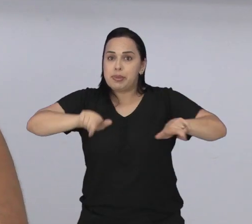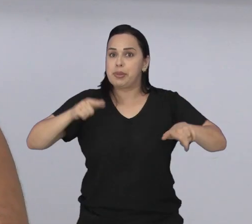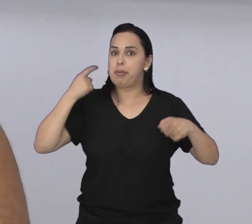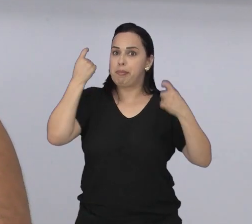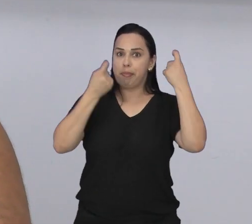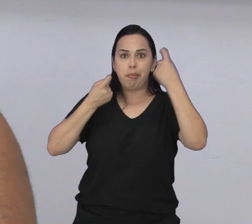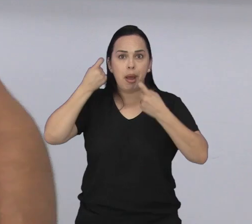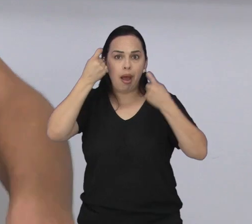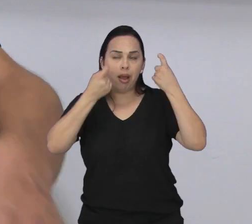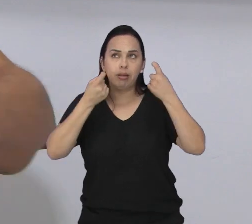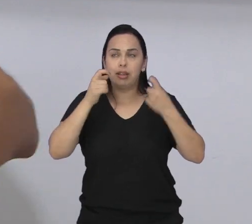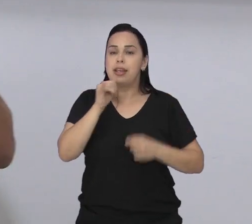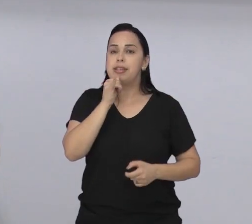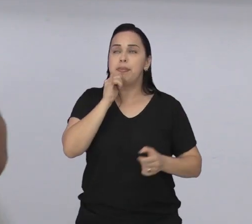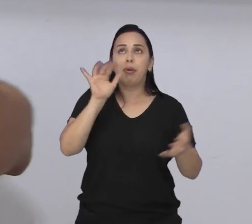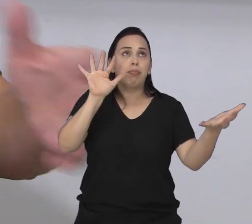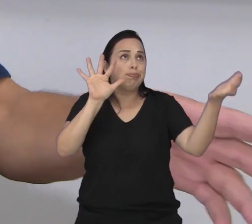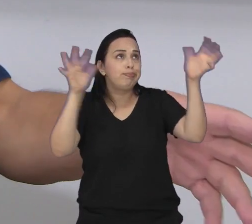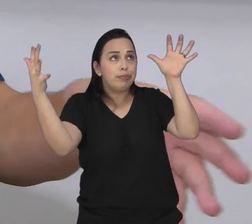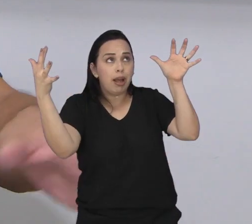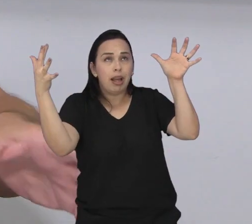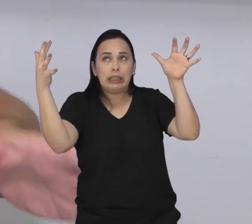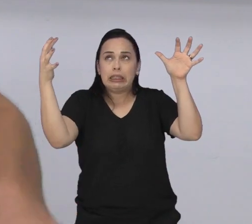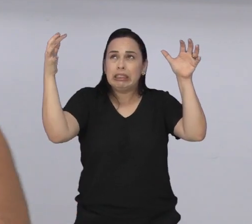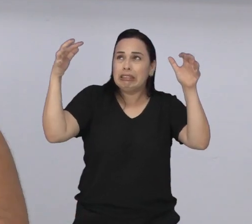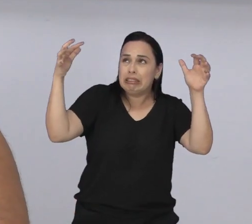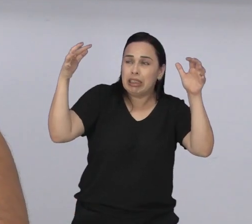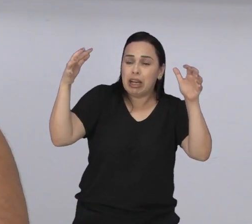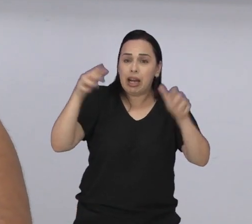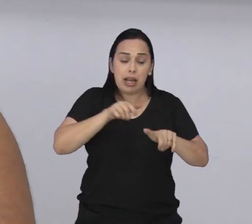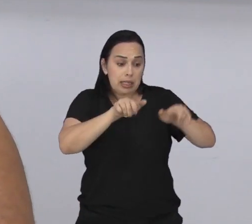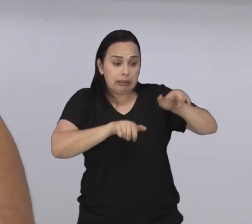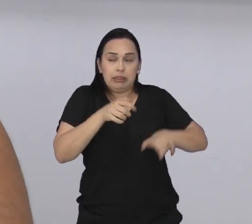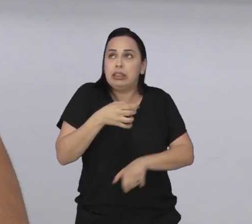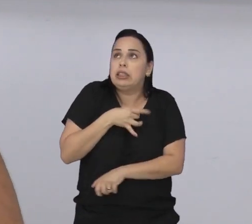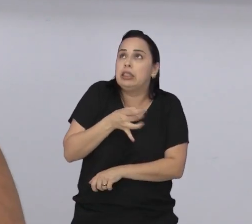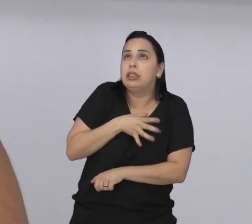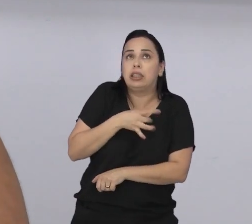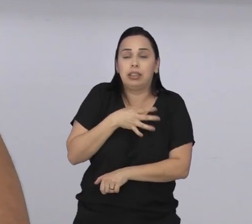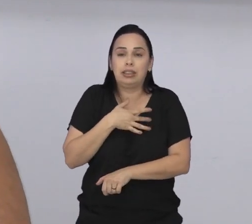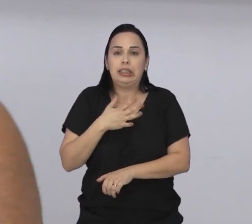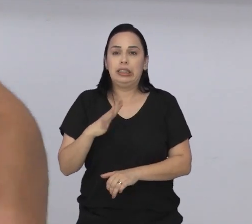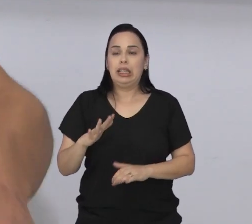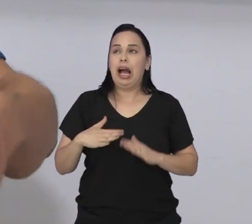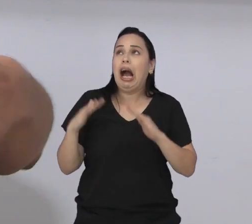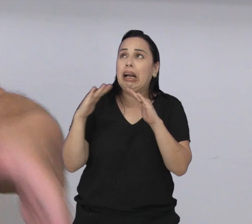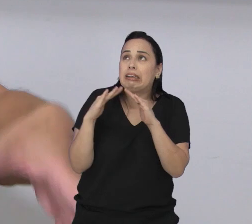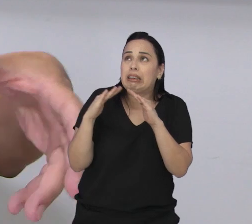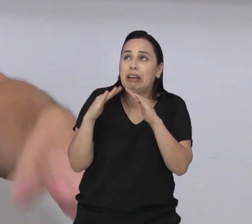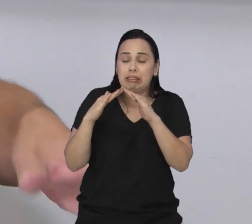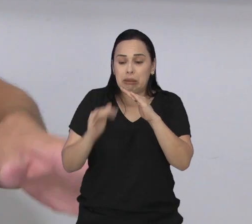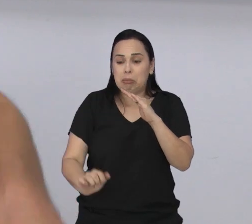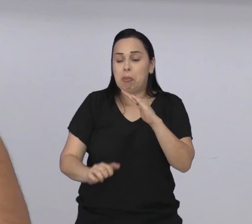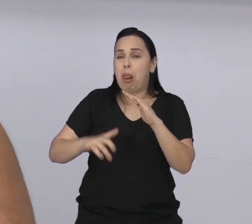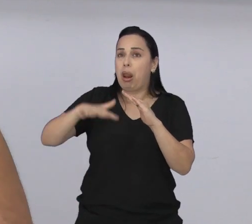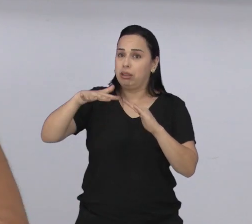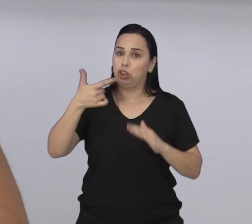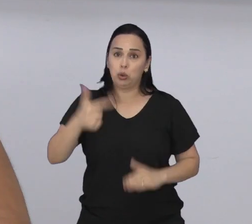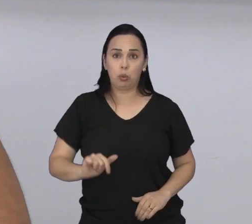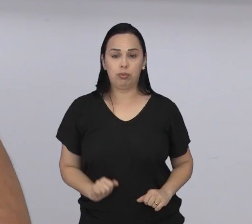ficam preocupadas, né? O céu fecha, ameaça chuva, a primeira coisa que vem na mente é que a casa novamente vai